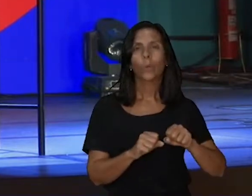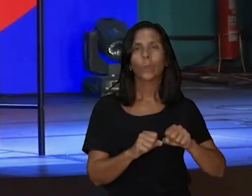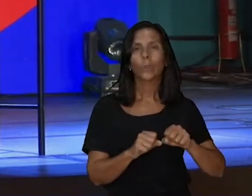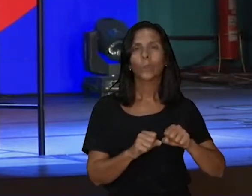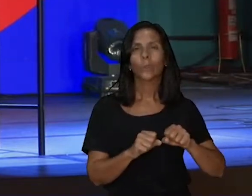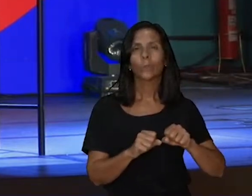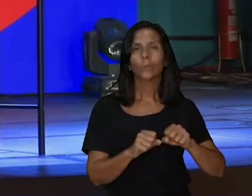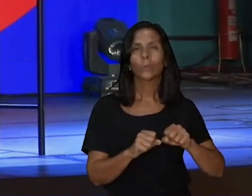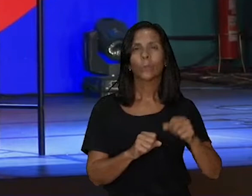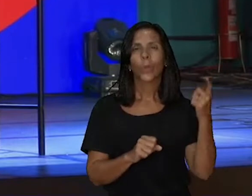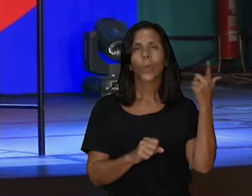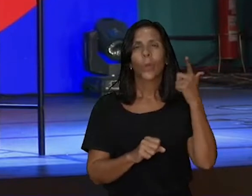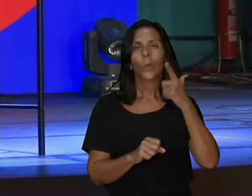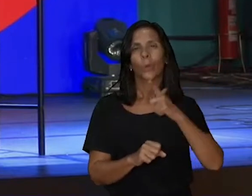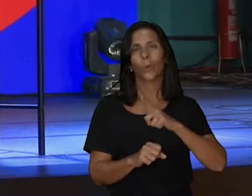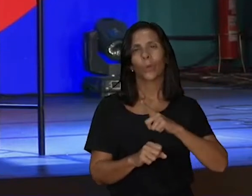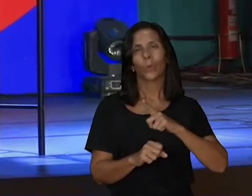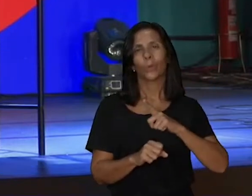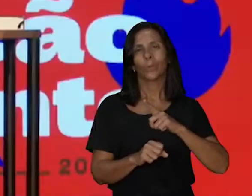Ele começa a dizer aqui,